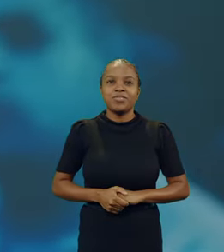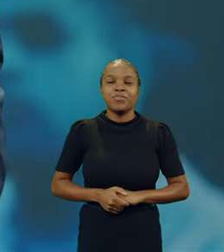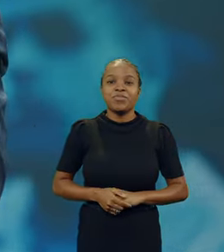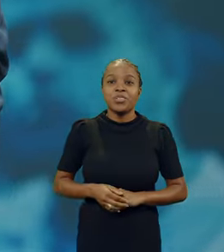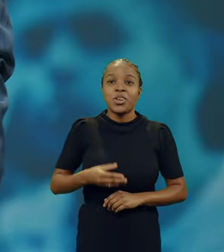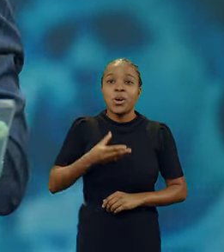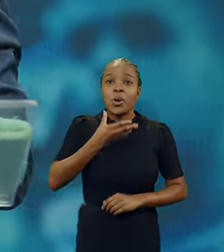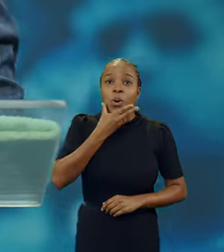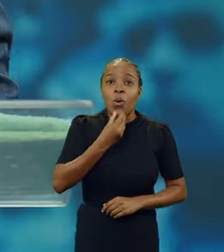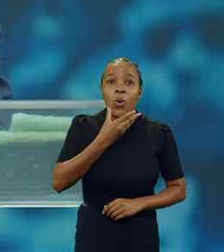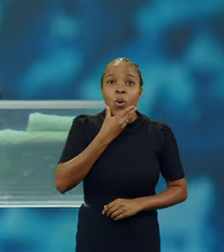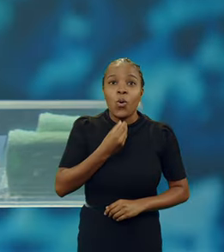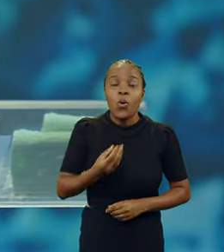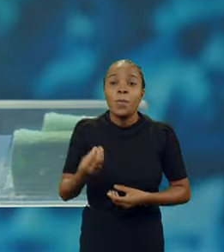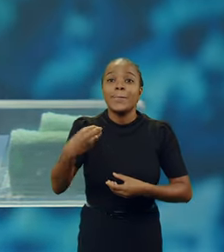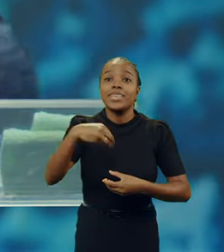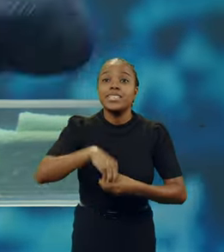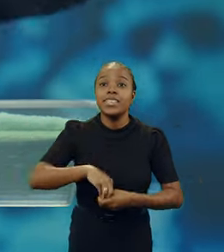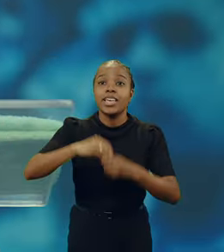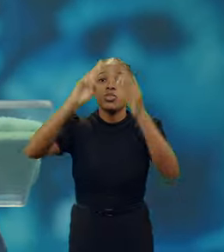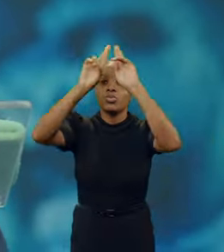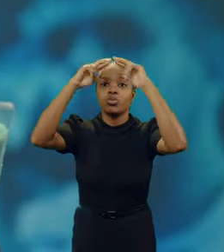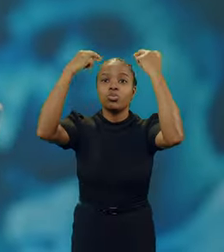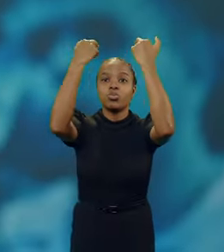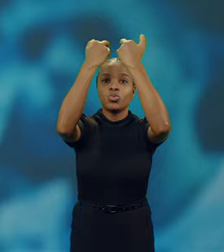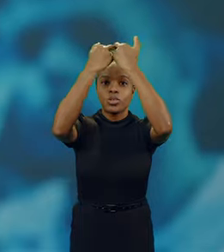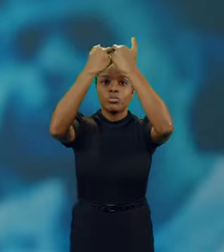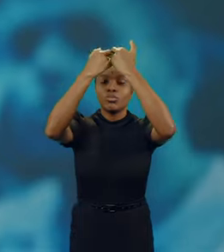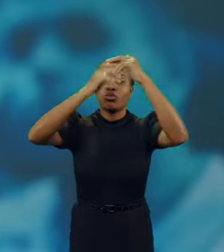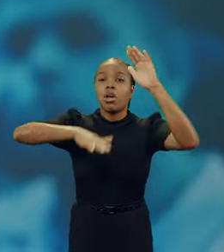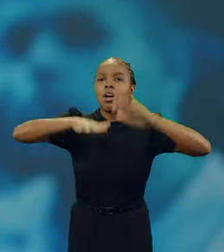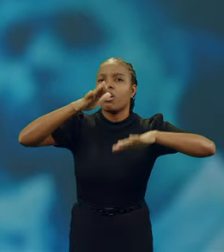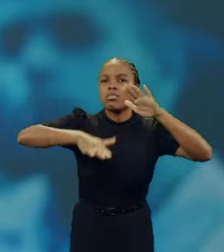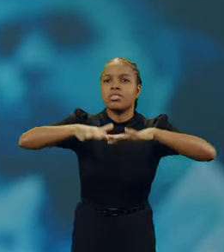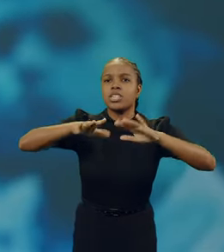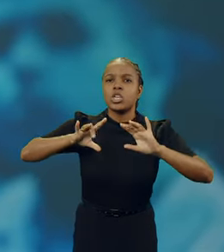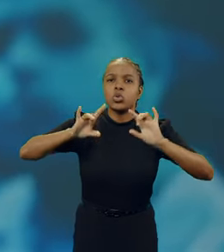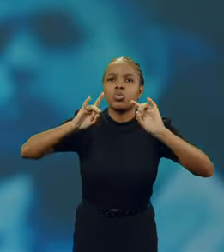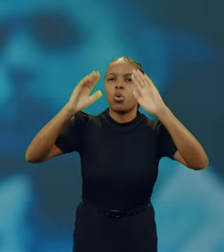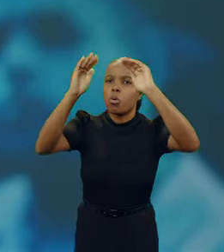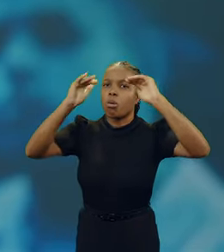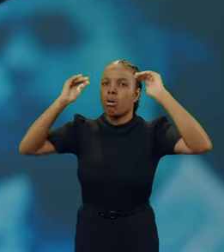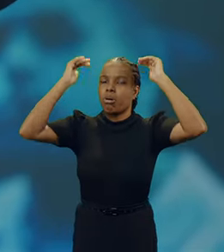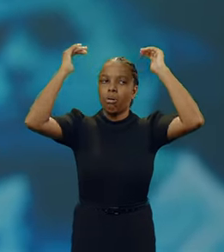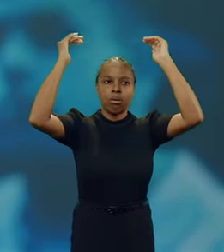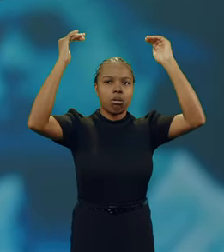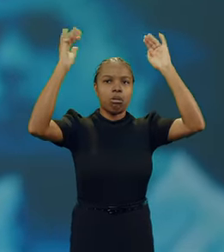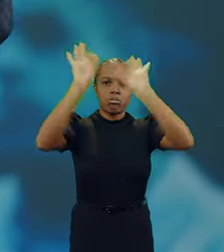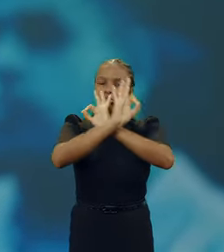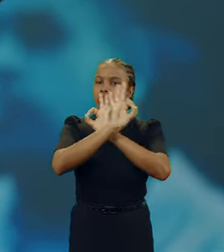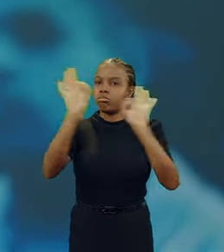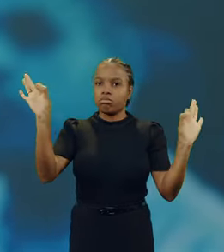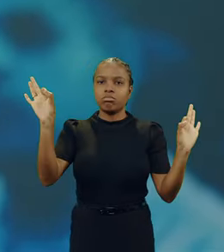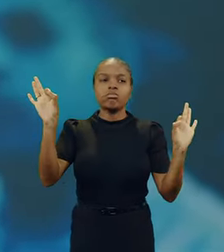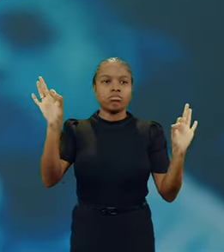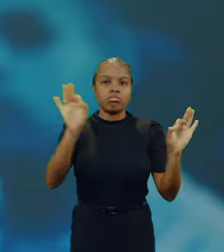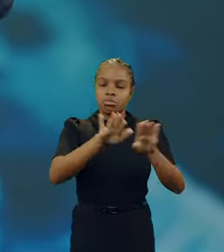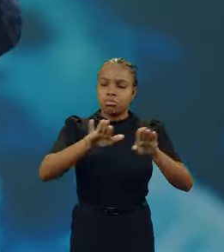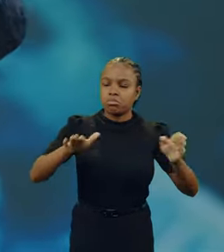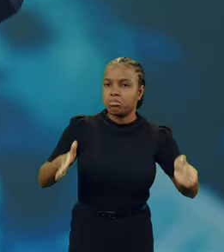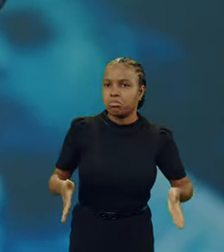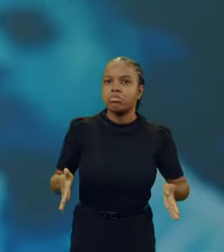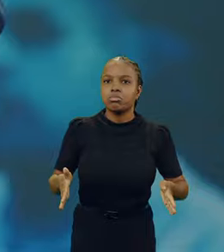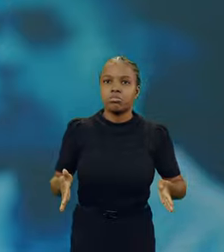Homens do reino nem sempre são aqueles que estão em cima, no topo, nos palcos e até mesmo nos púlpitos,